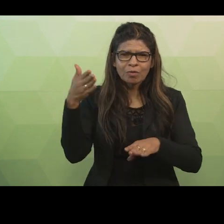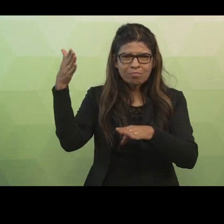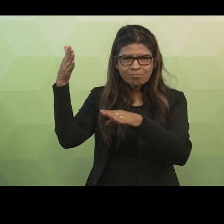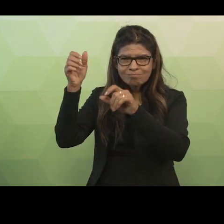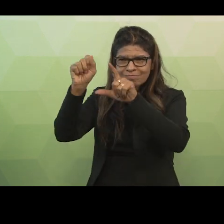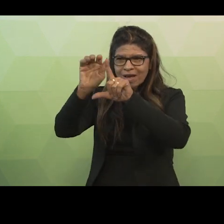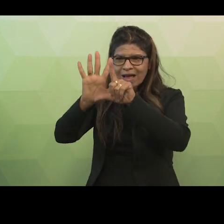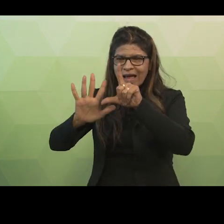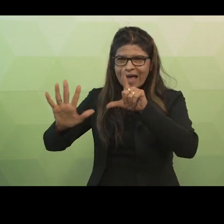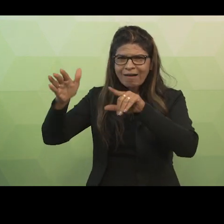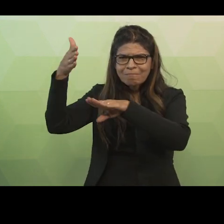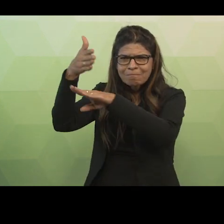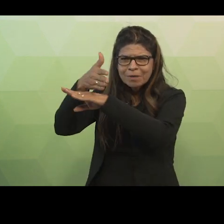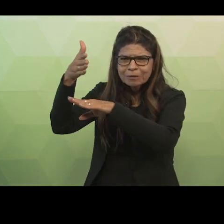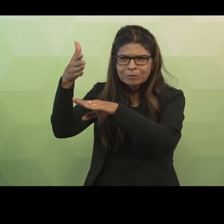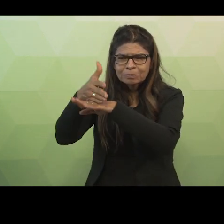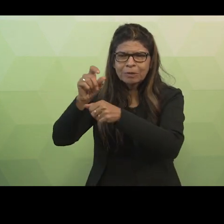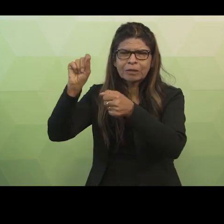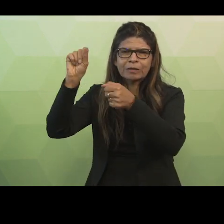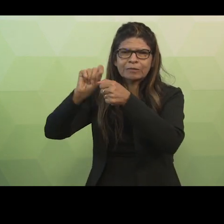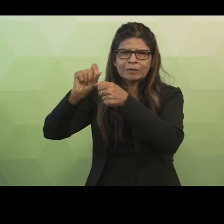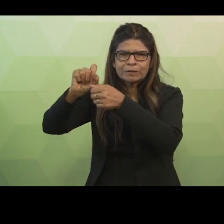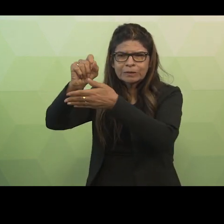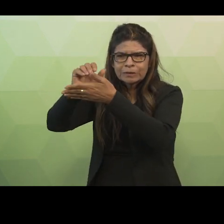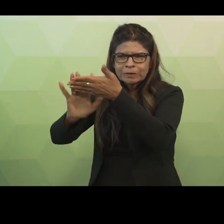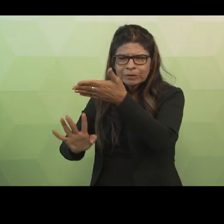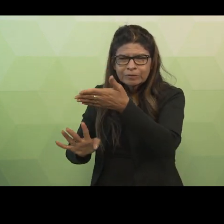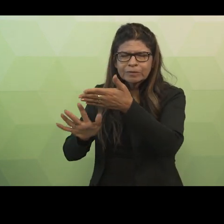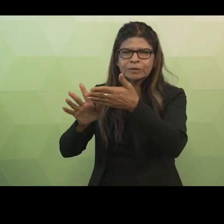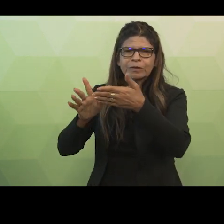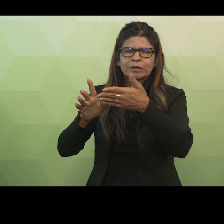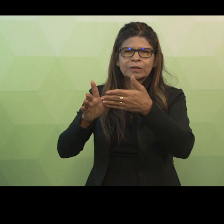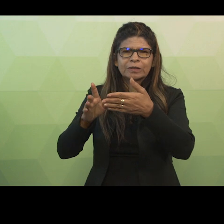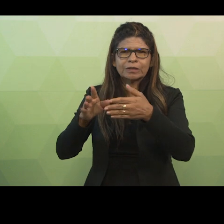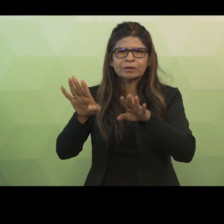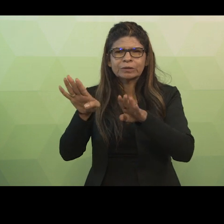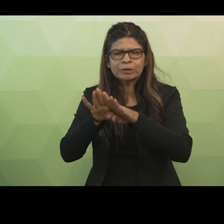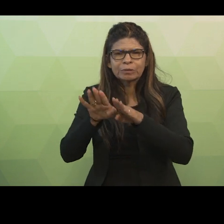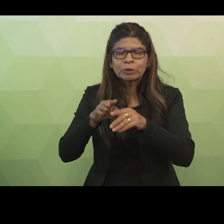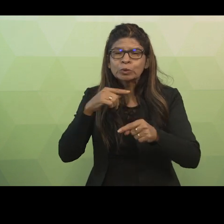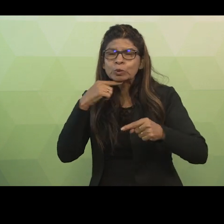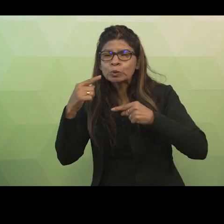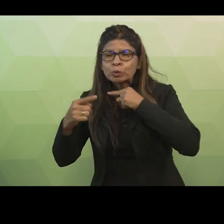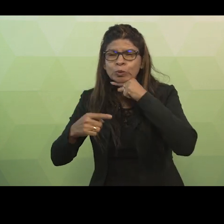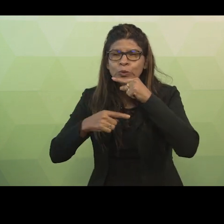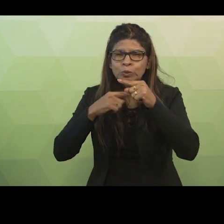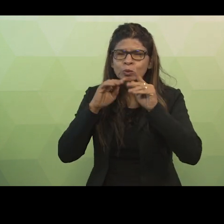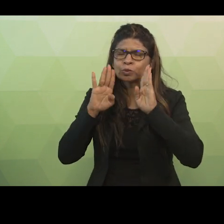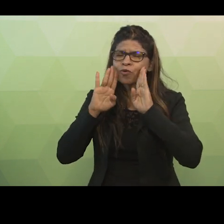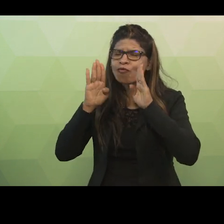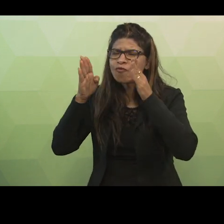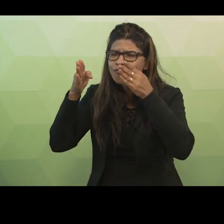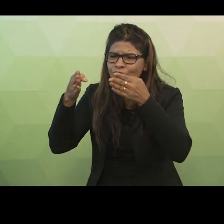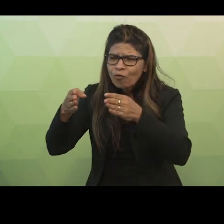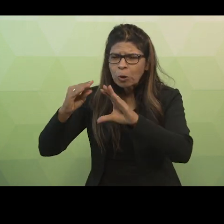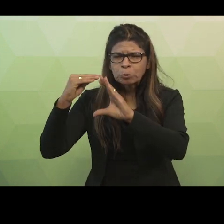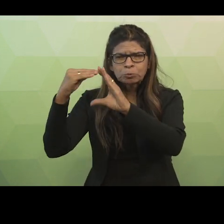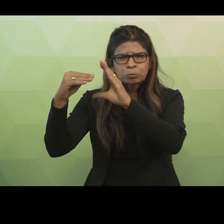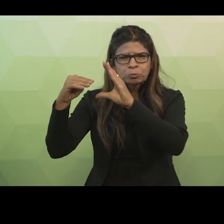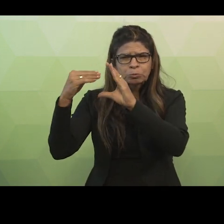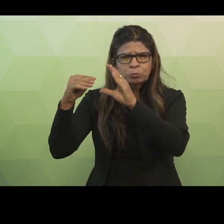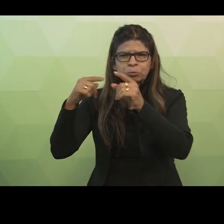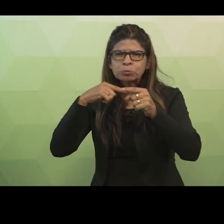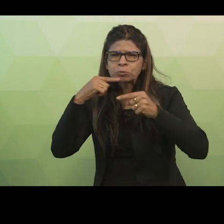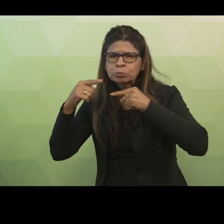virtual, realizem as atividades propostas e, caso vocês tenham alguma dúvida sobre o conteúdo, postem no nosso fórum